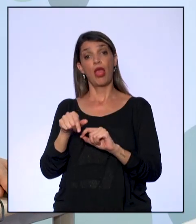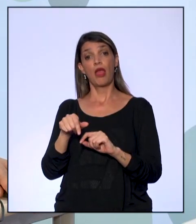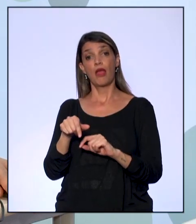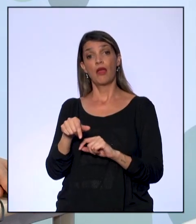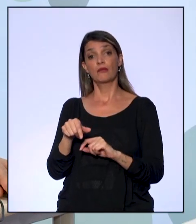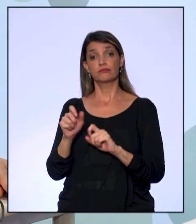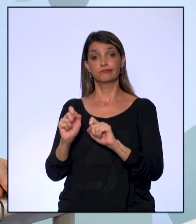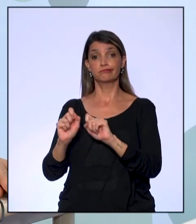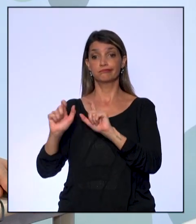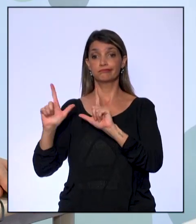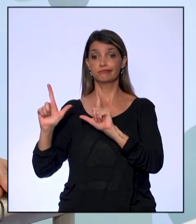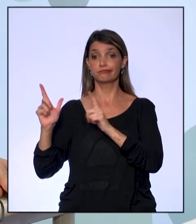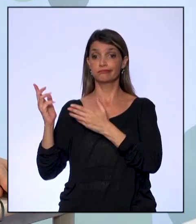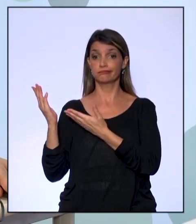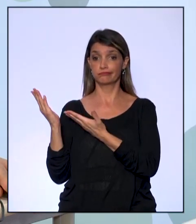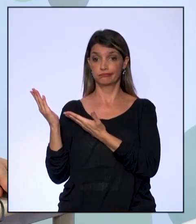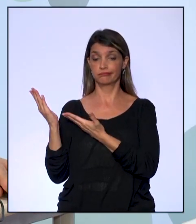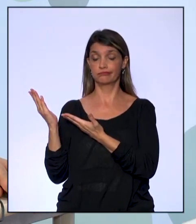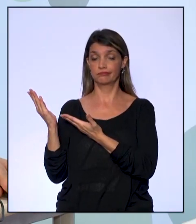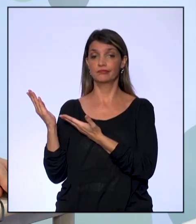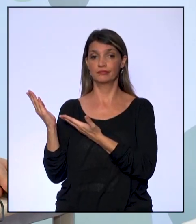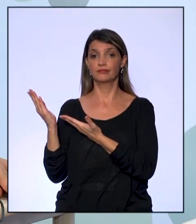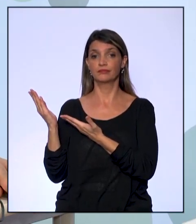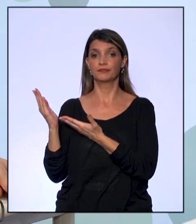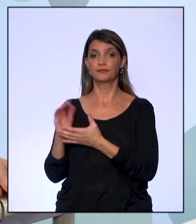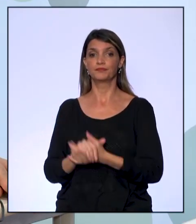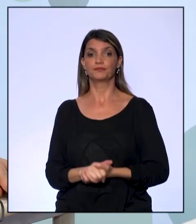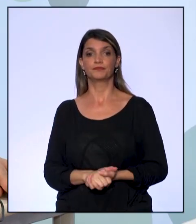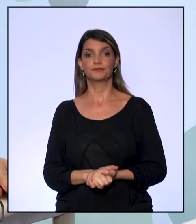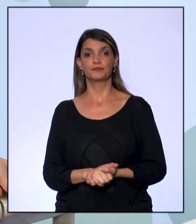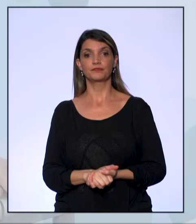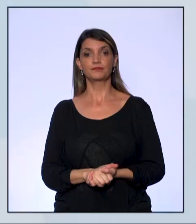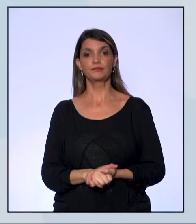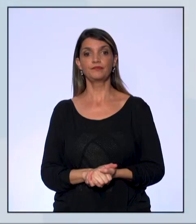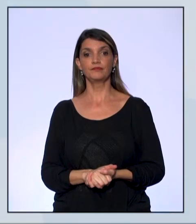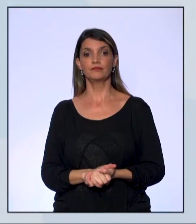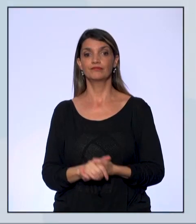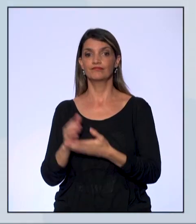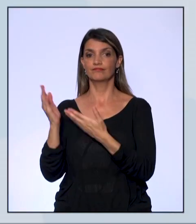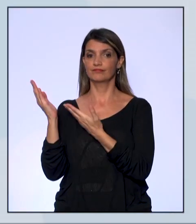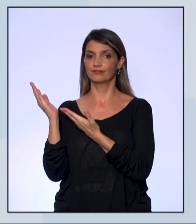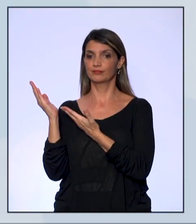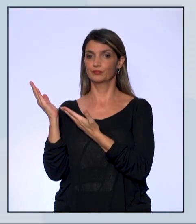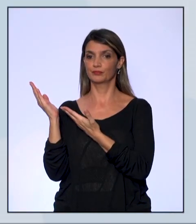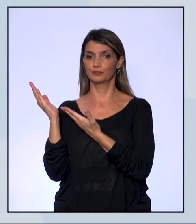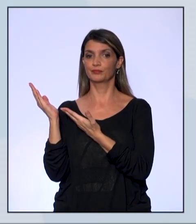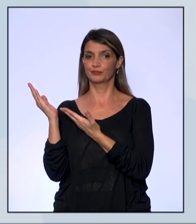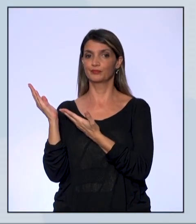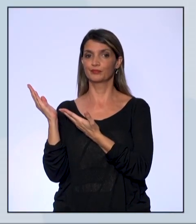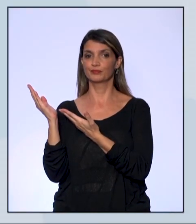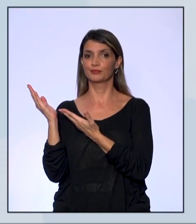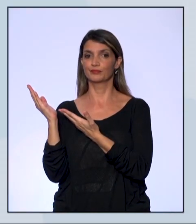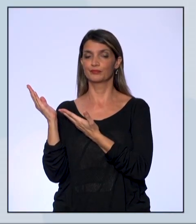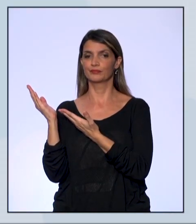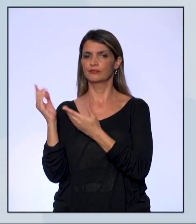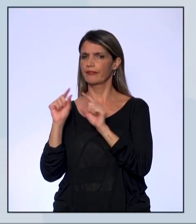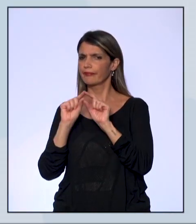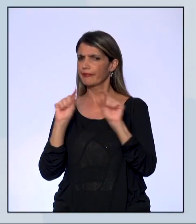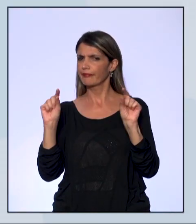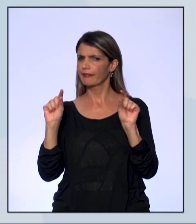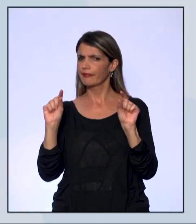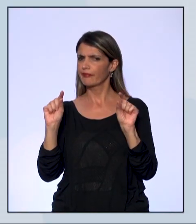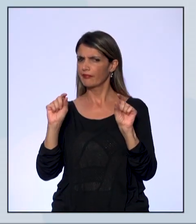que nós vimos no início só vou voltar aqui aí você vai ter pensado para o dago isso então essa imagem é